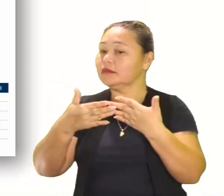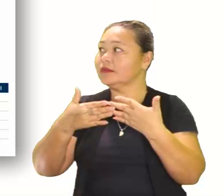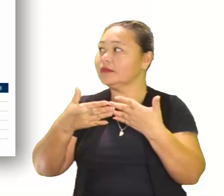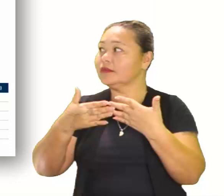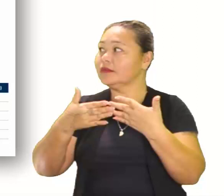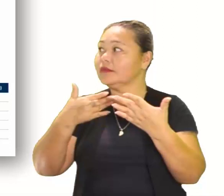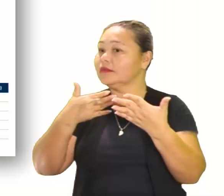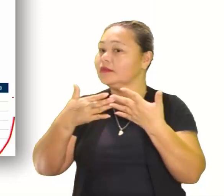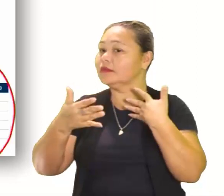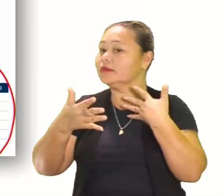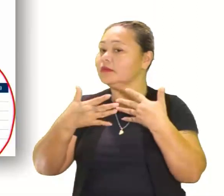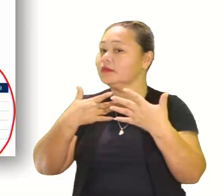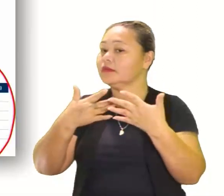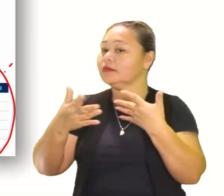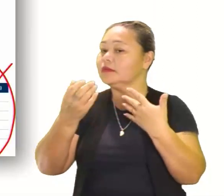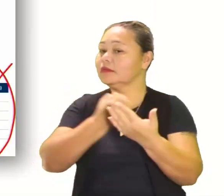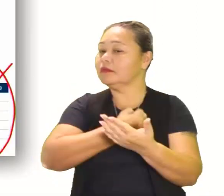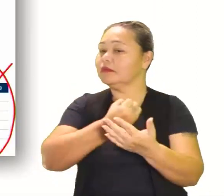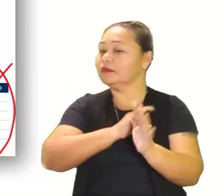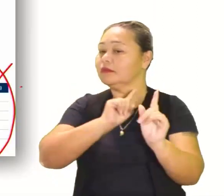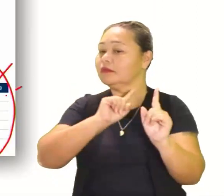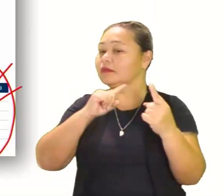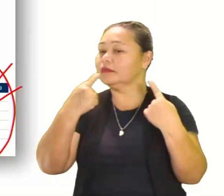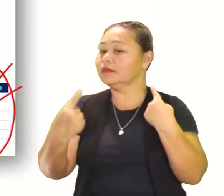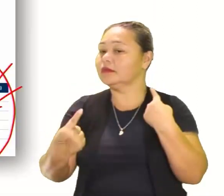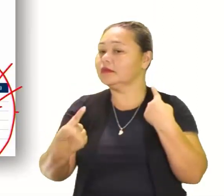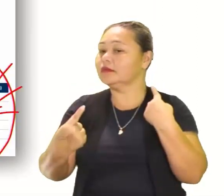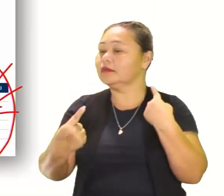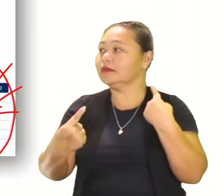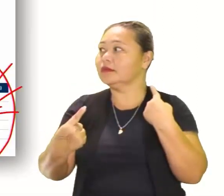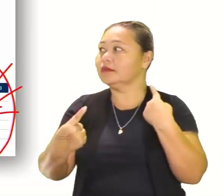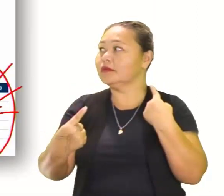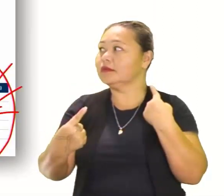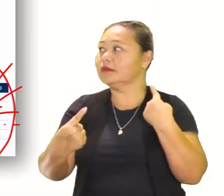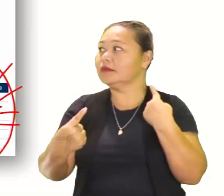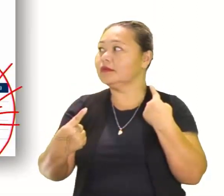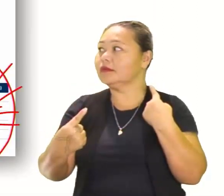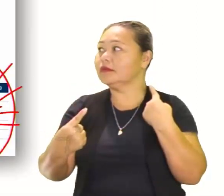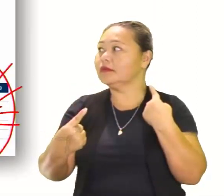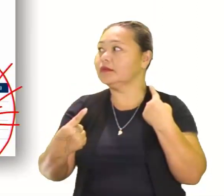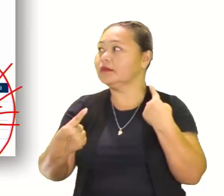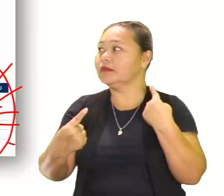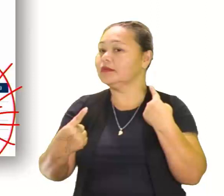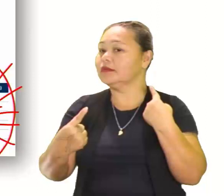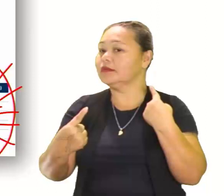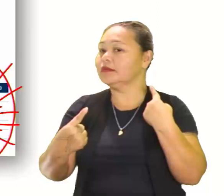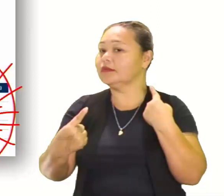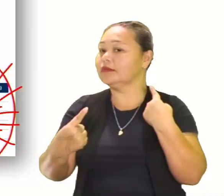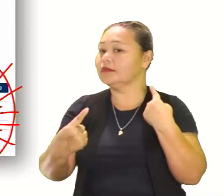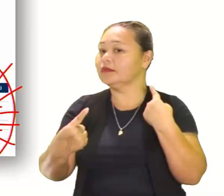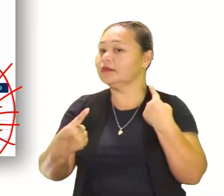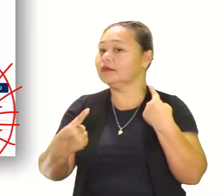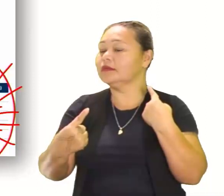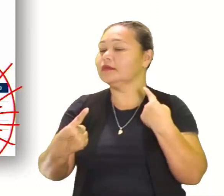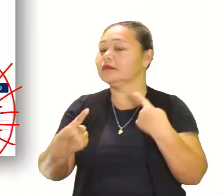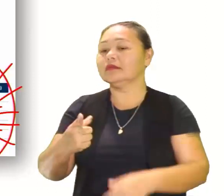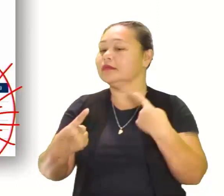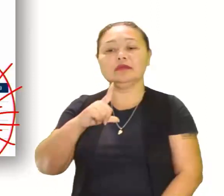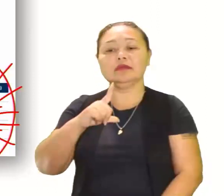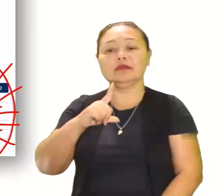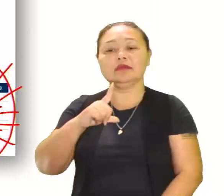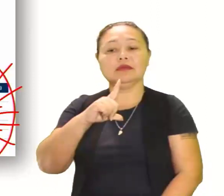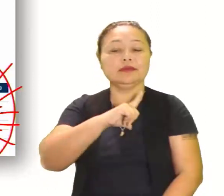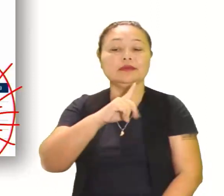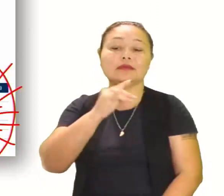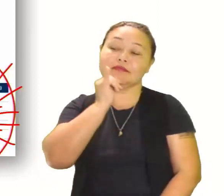no domínio, os valores do contradomínio são todos positivos, tá? A não ser que lá fora nós